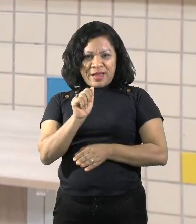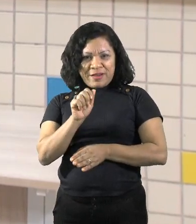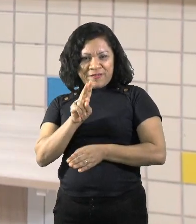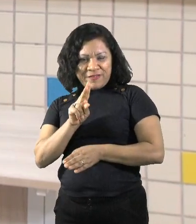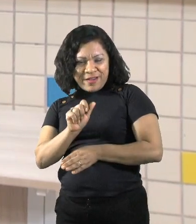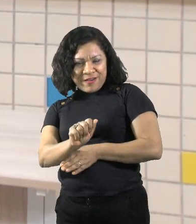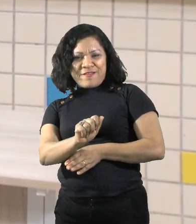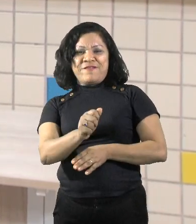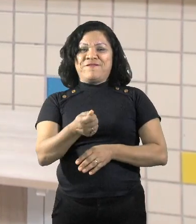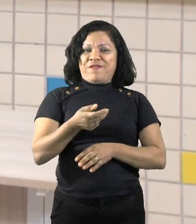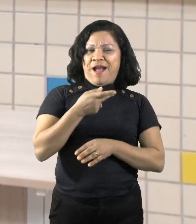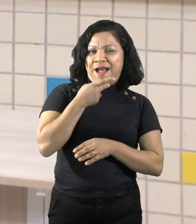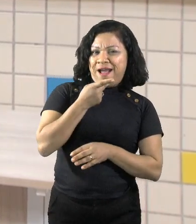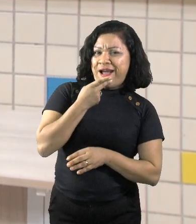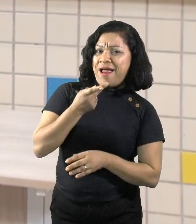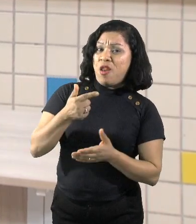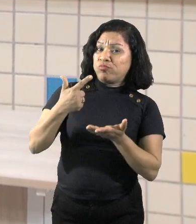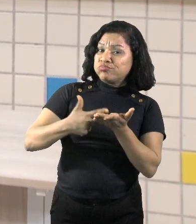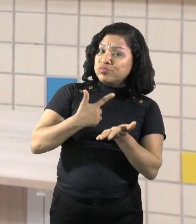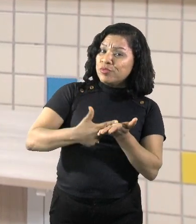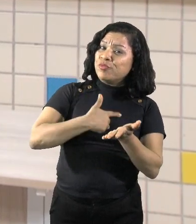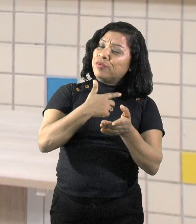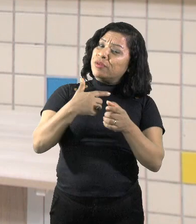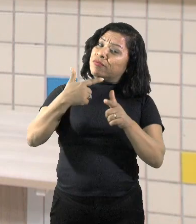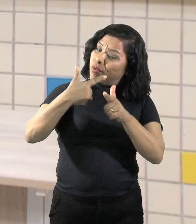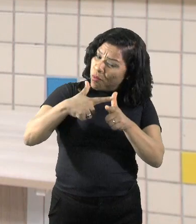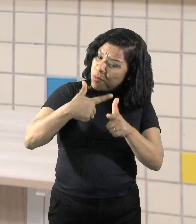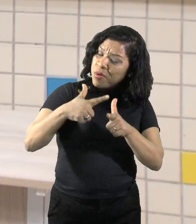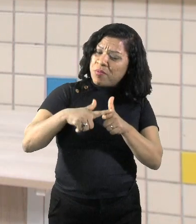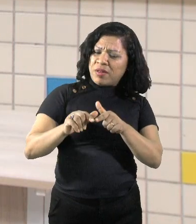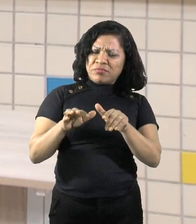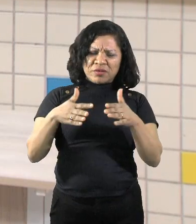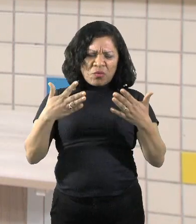Será mesmo que esse livro veio com defeito? O que vocês acham?